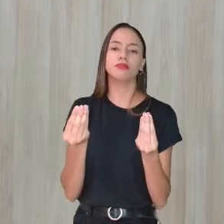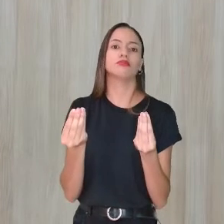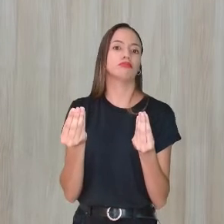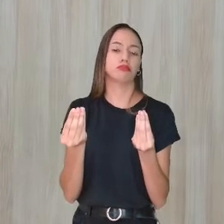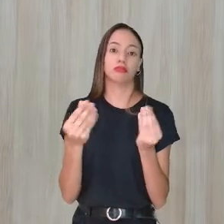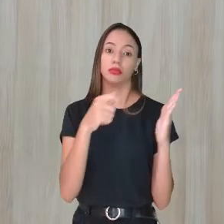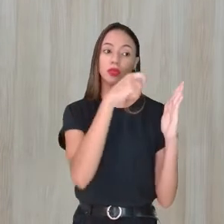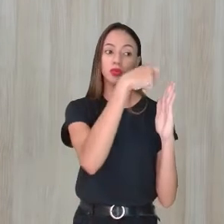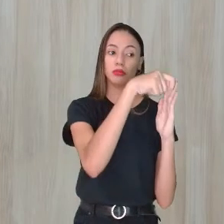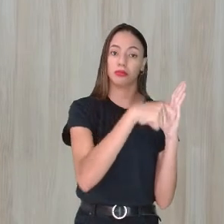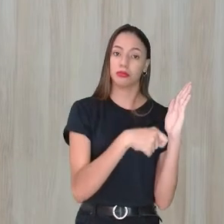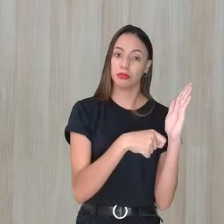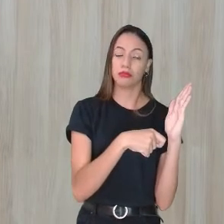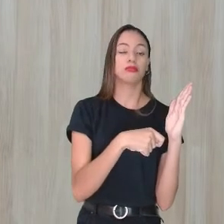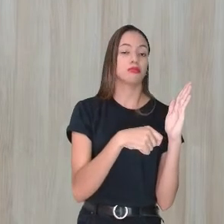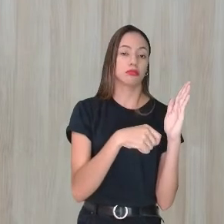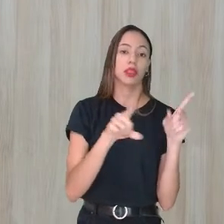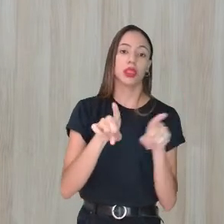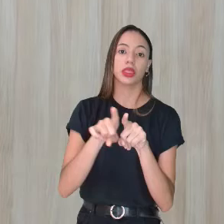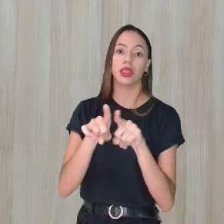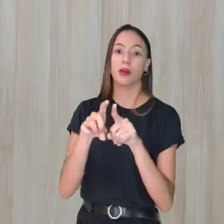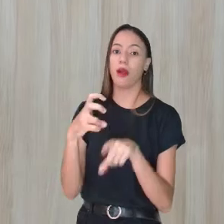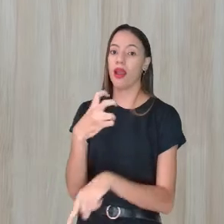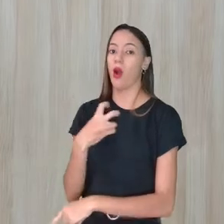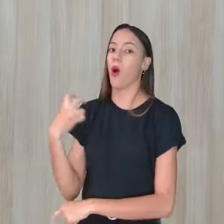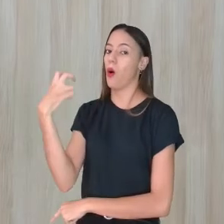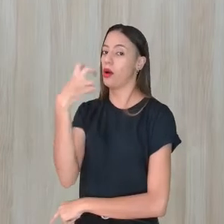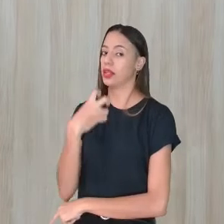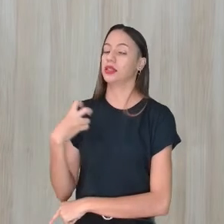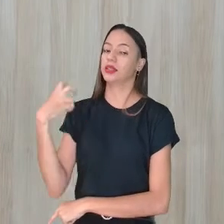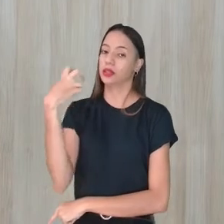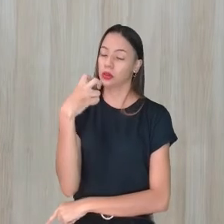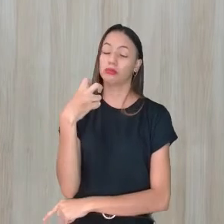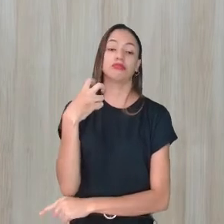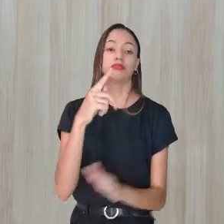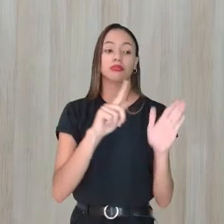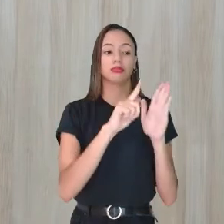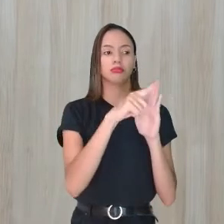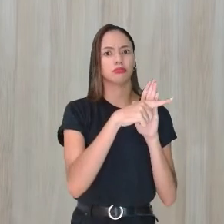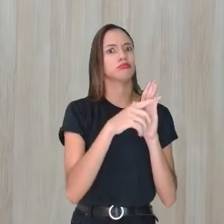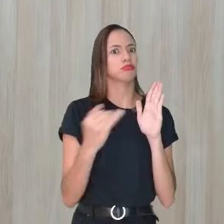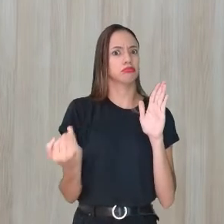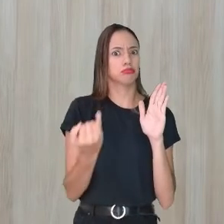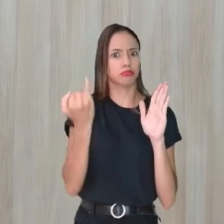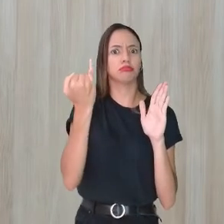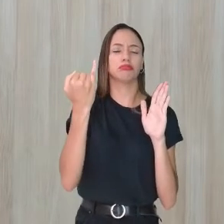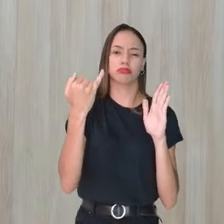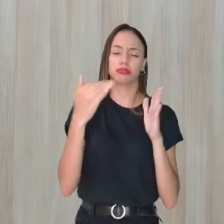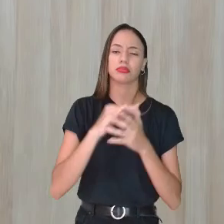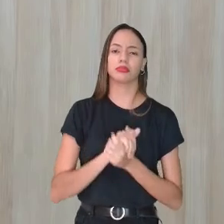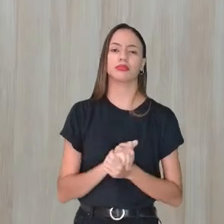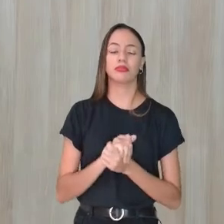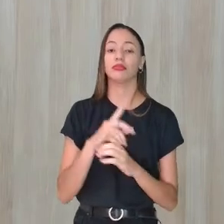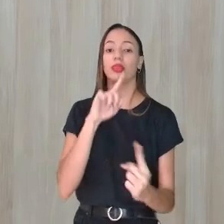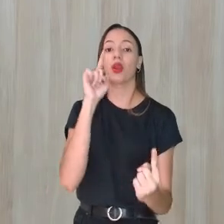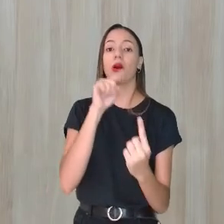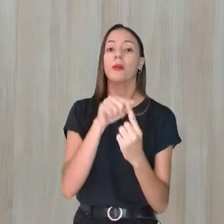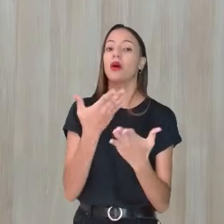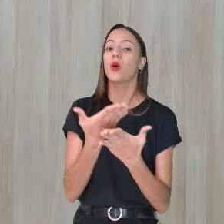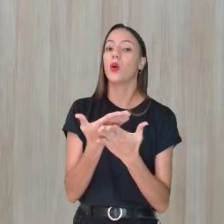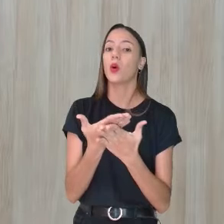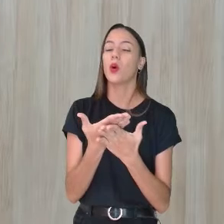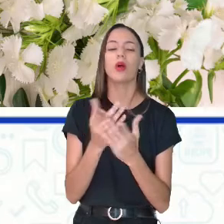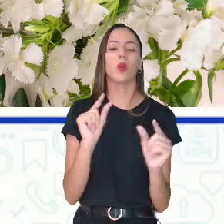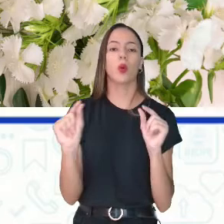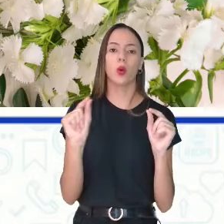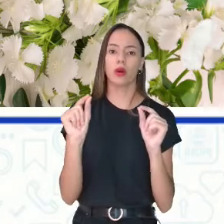forma escrita, mas também de forma oral. Então, é um gênero muito importante. O objetivo da nossa aula